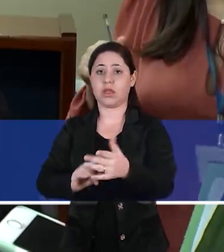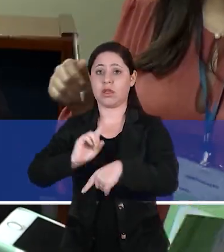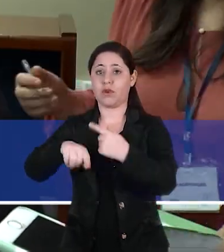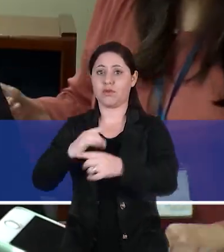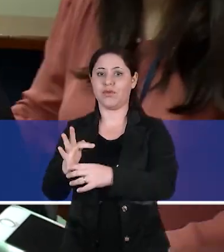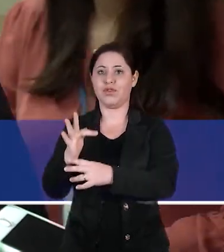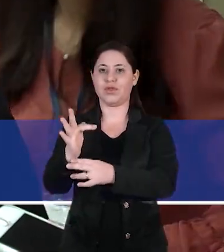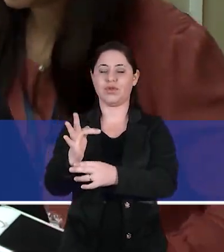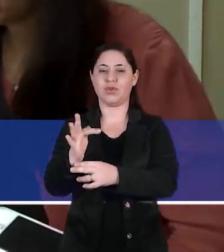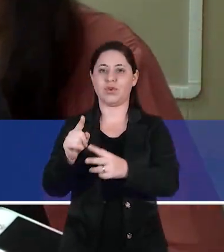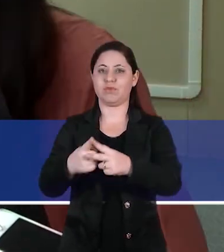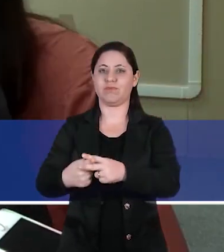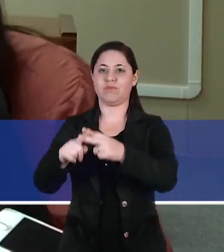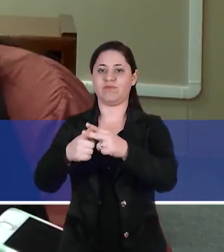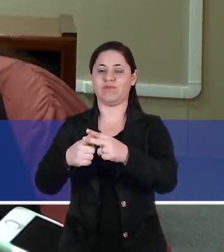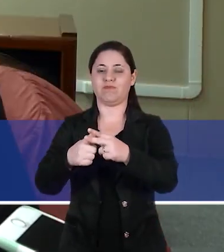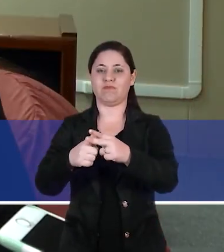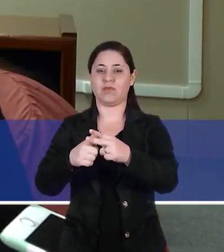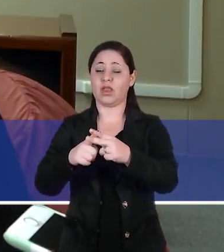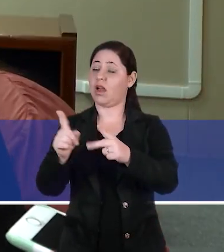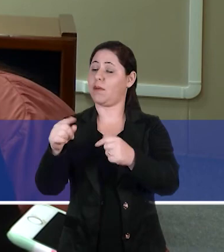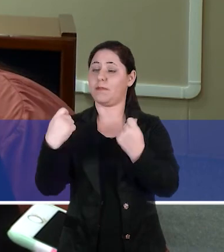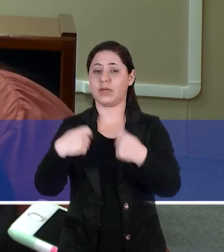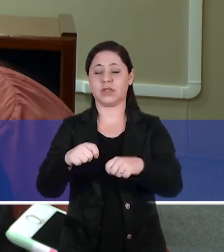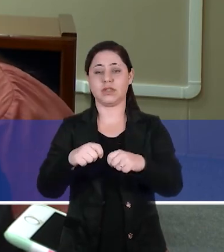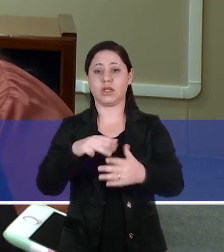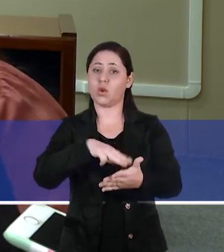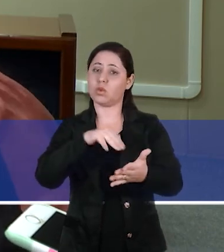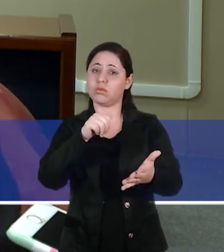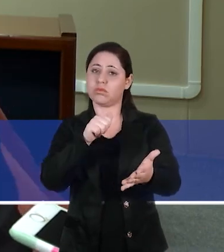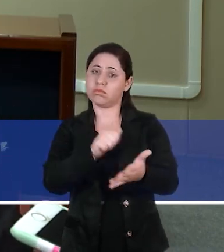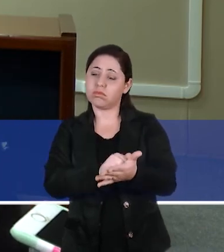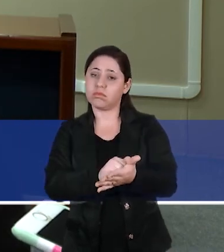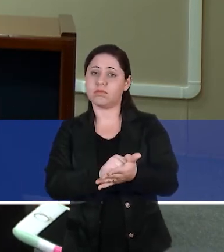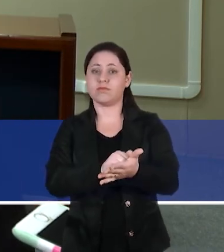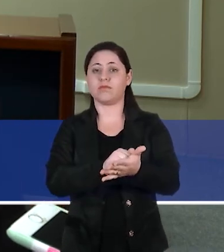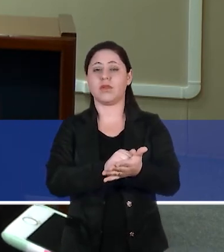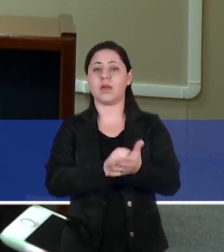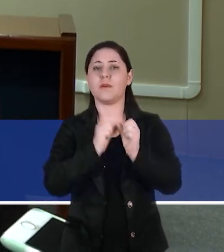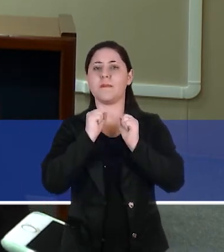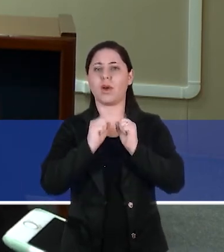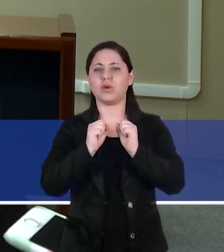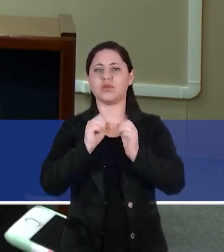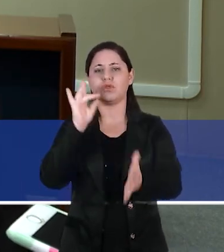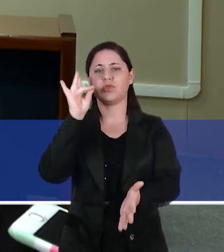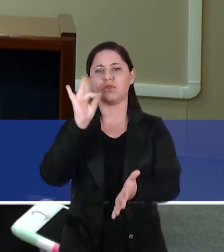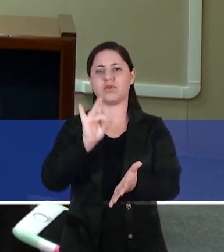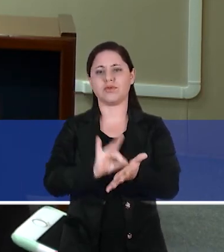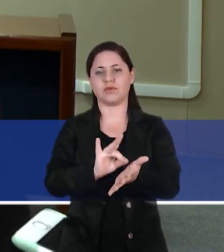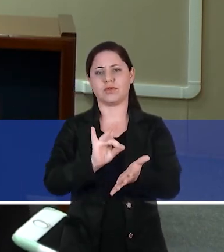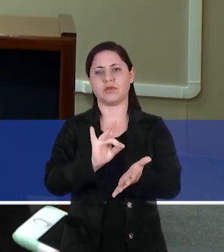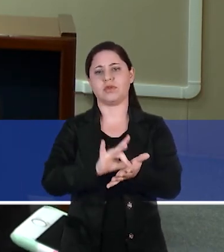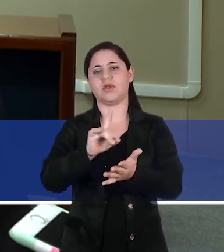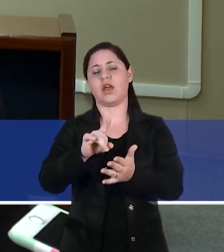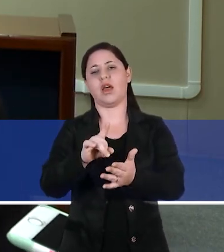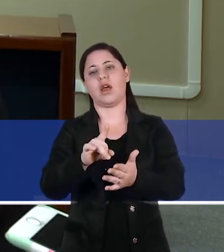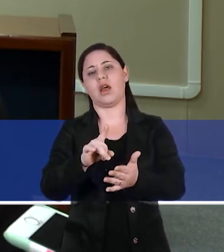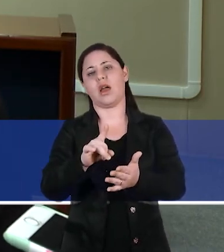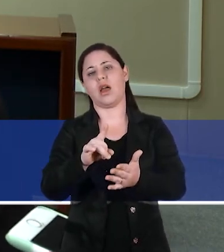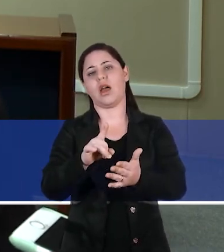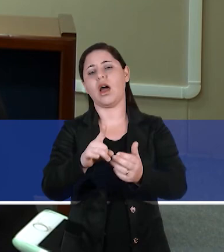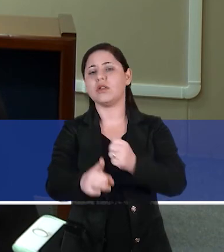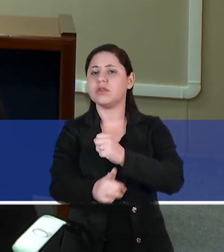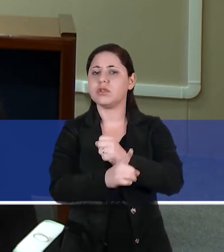a montadora quer se resguardar com alguém que seja credenciada, que tenha condições de realmente dar